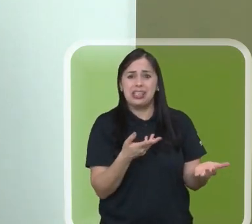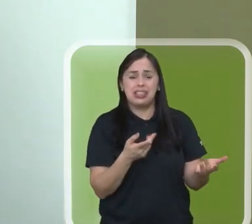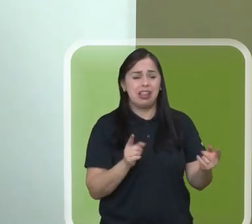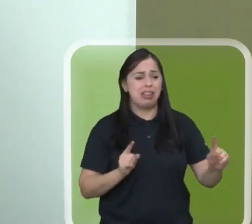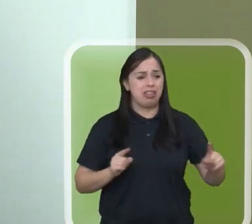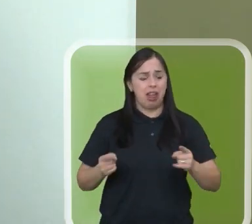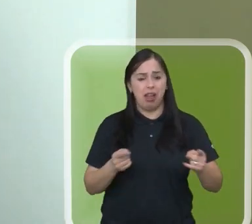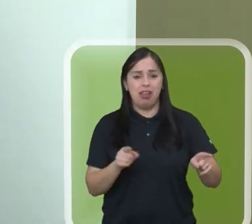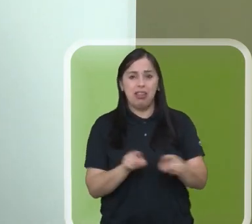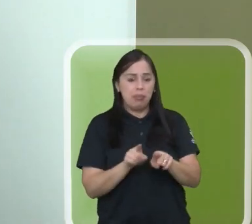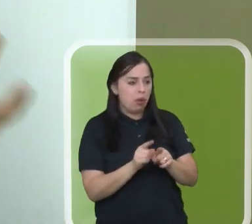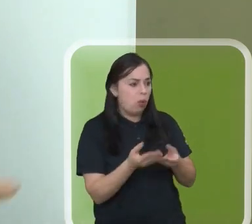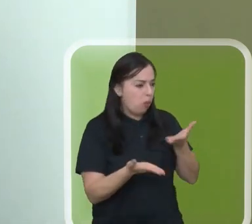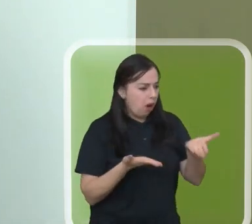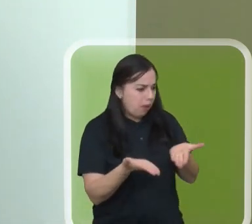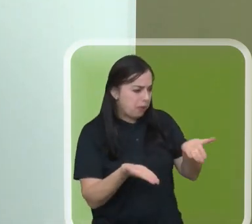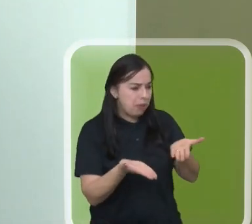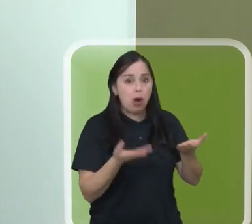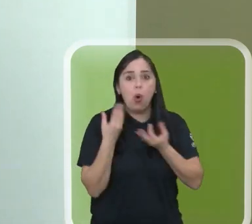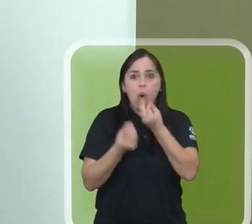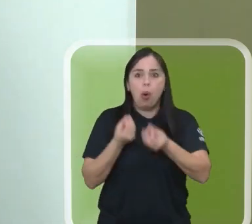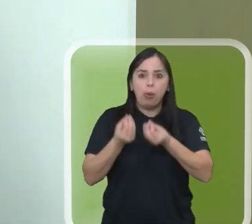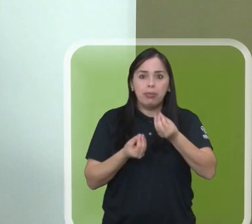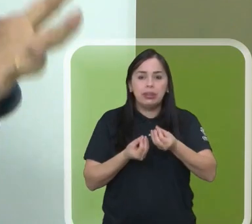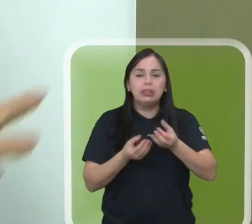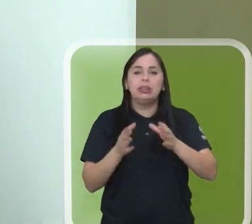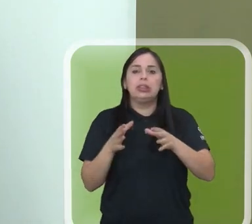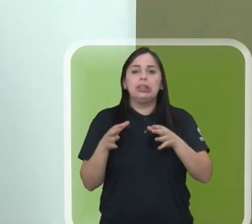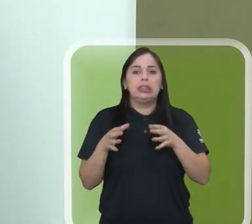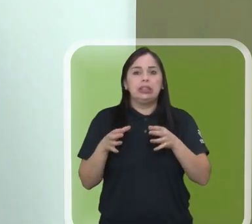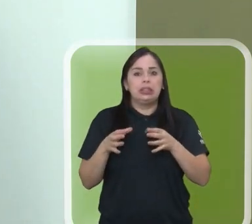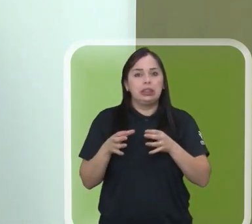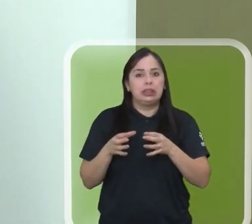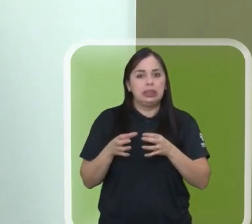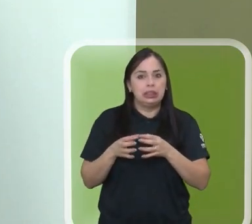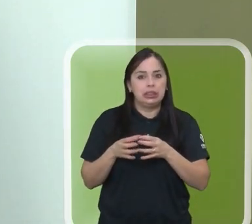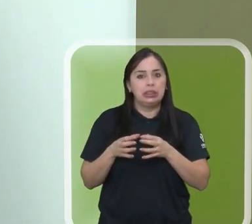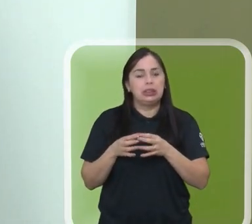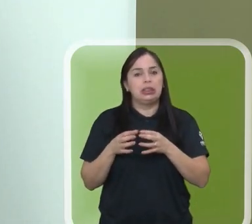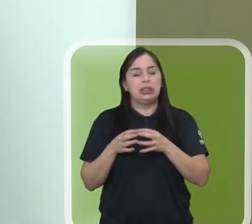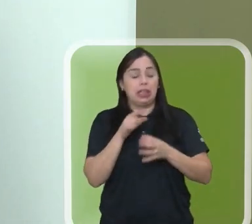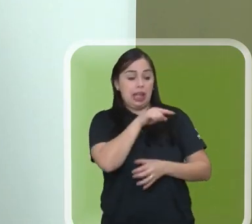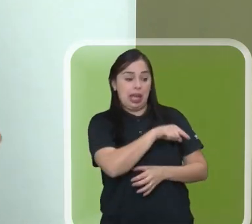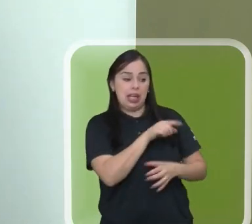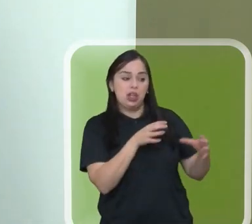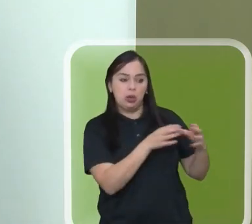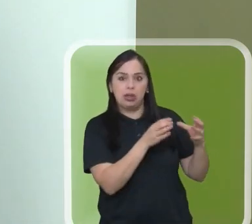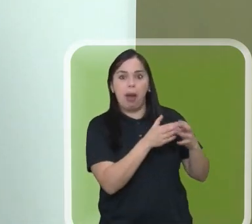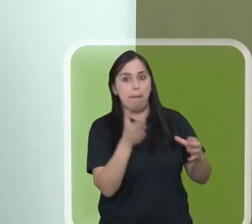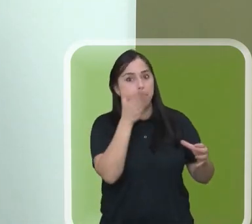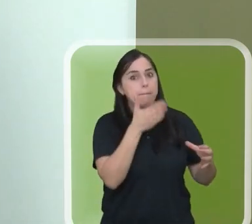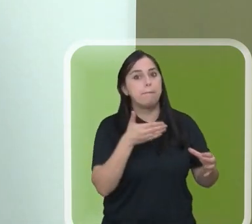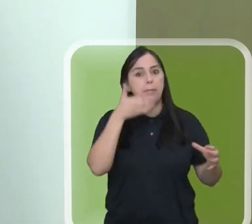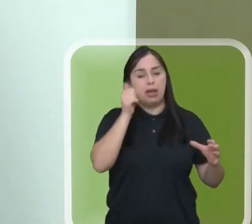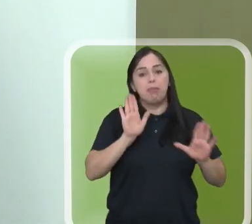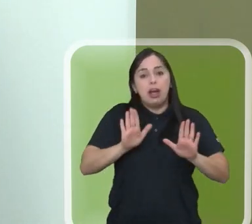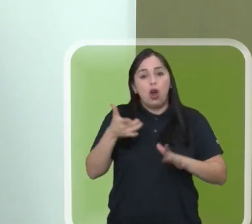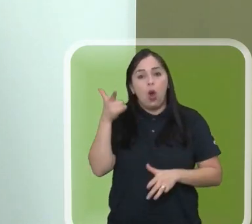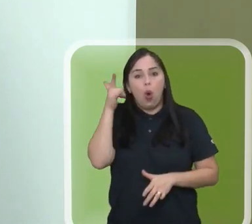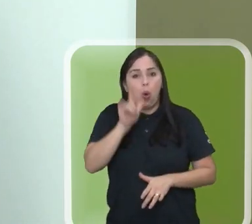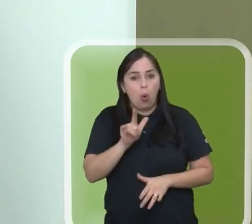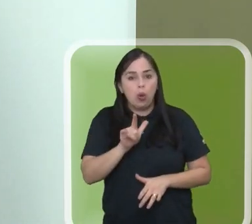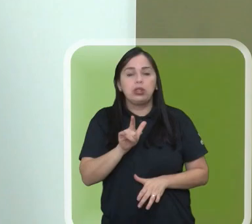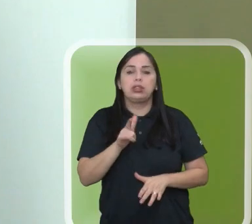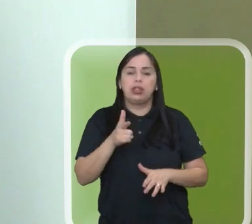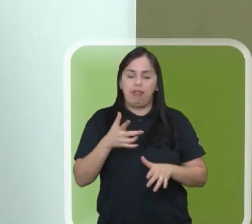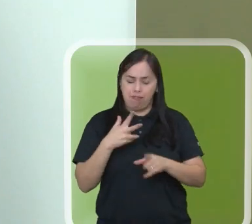na marcação. Talvez o time foi montado com uma idade um pouco mais elevada, né? Mas a gente conseguiu superar aquele